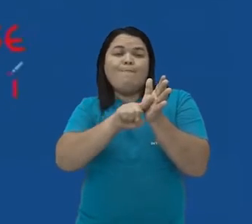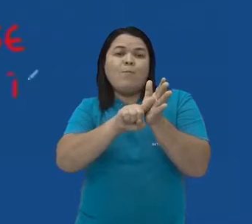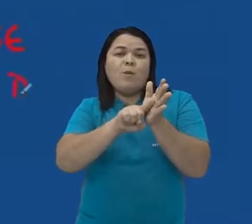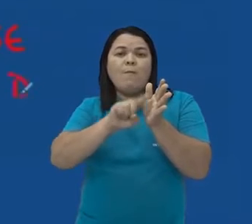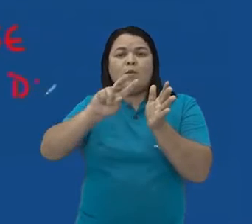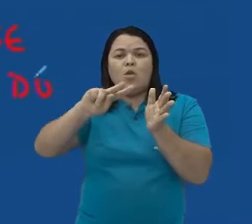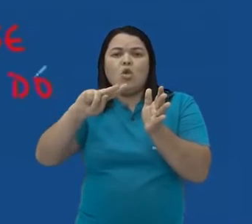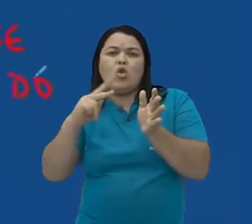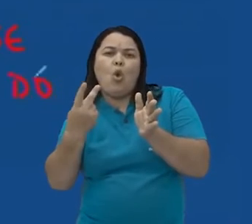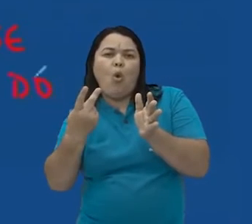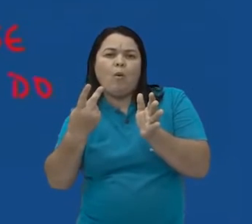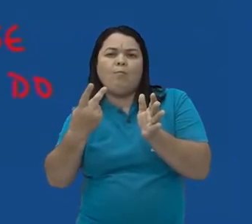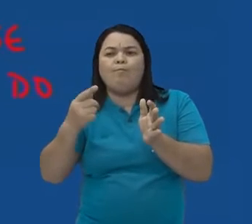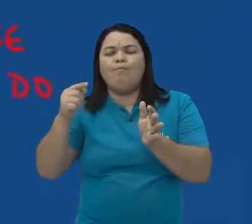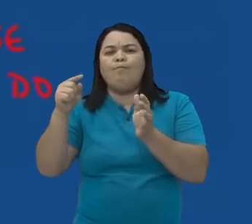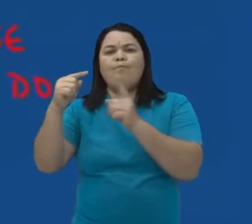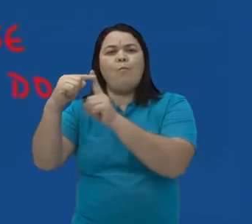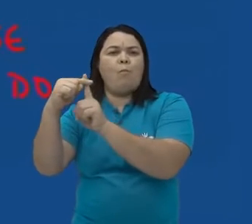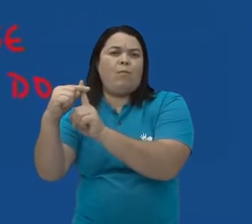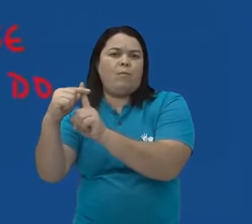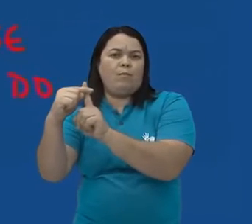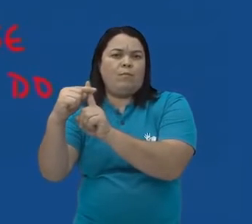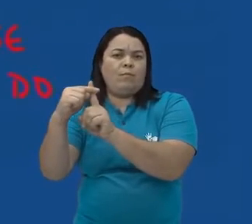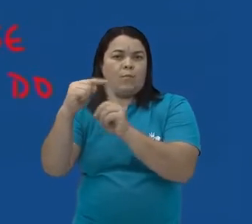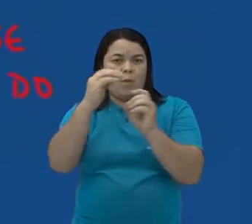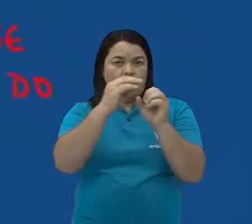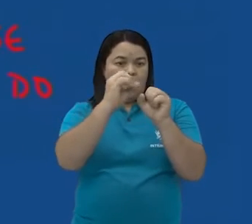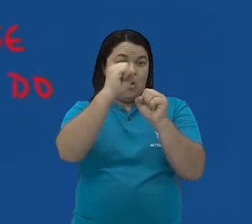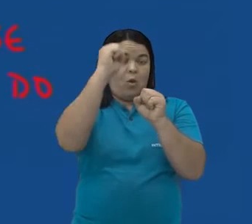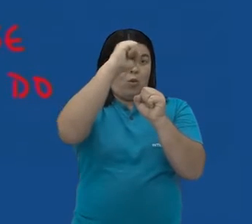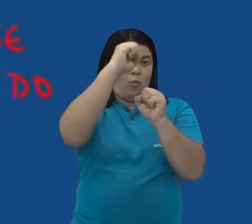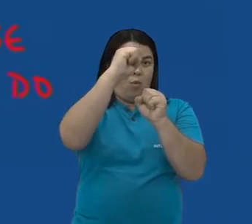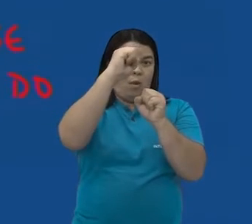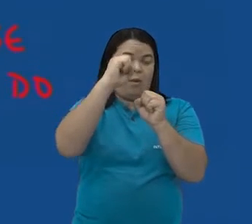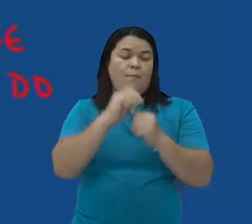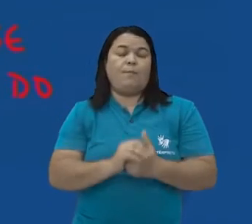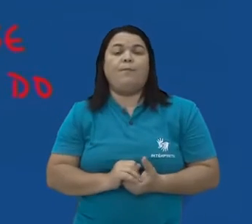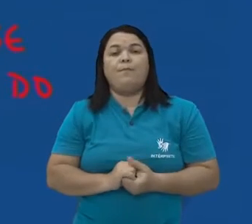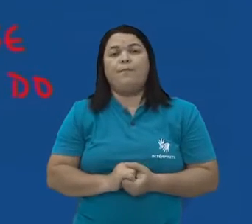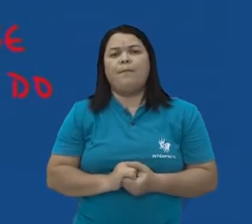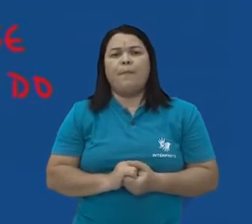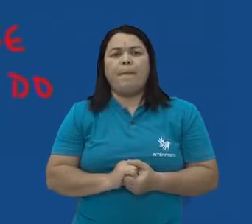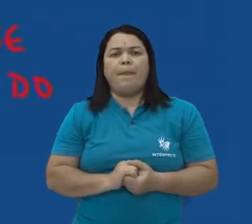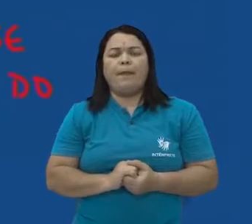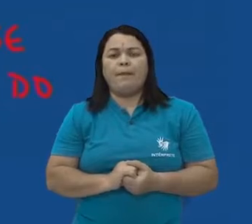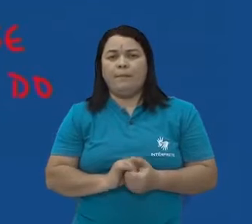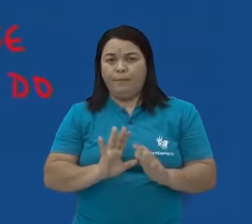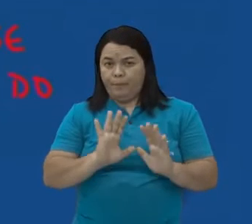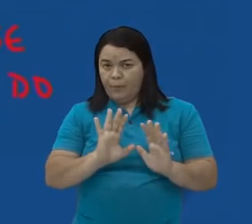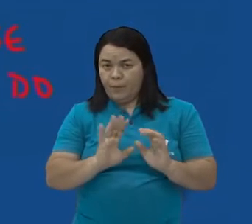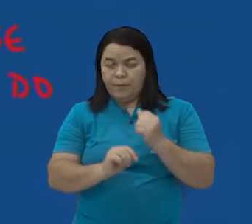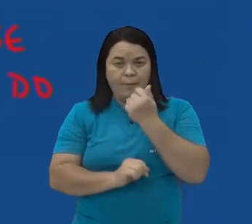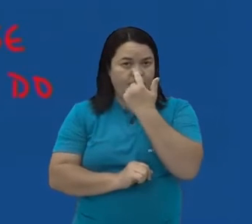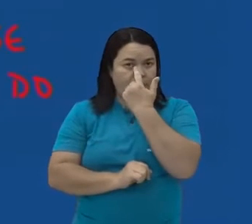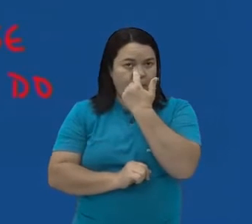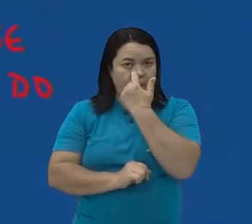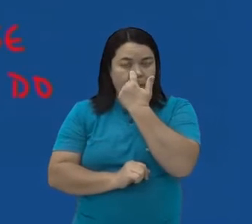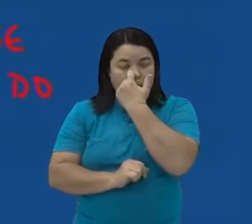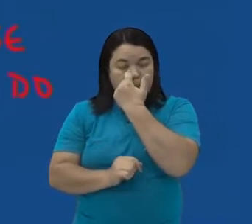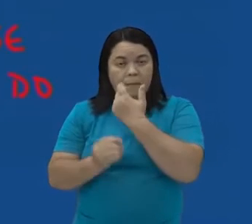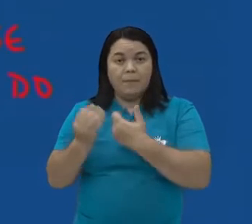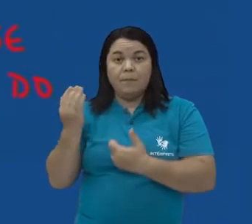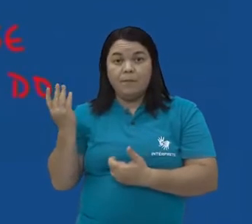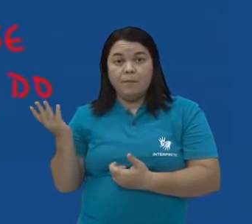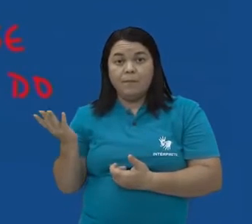Trocar o sinal do expoente. Então, pessoal, o que acontece aqui é o seguinte, tá? Nós temos